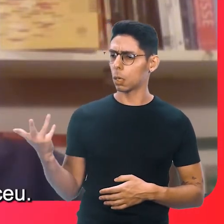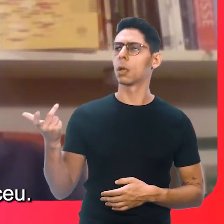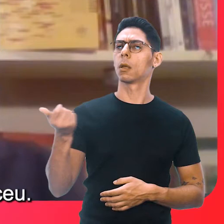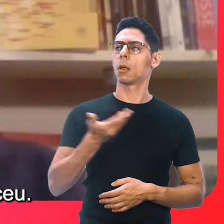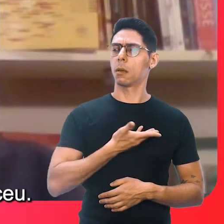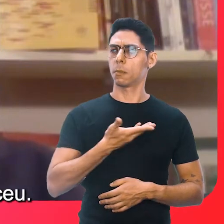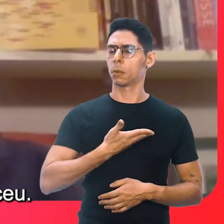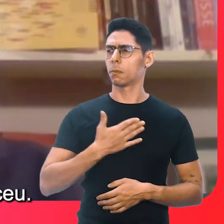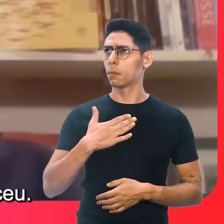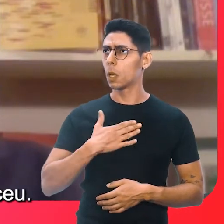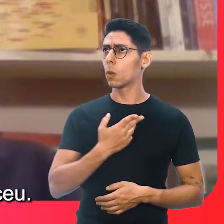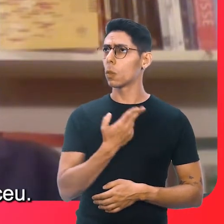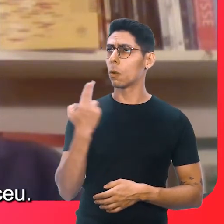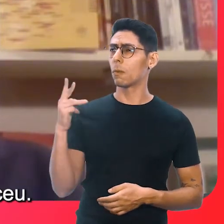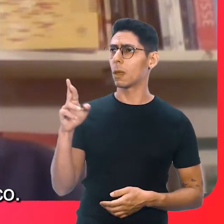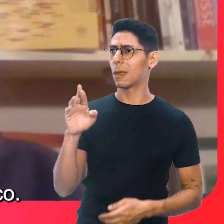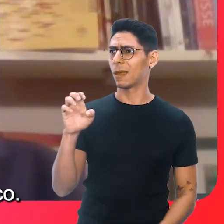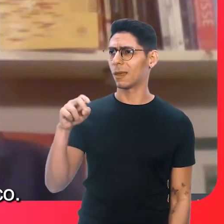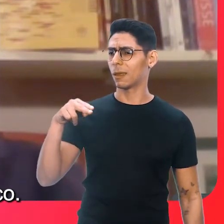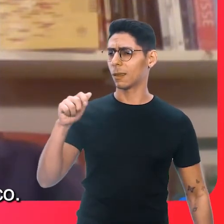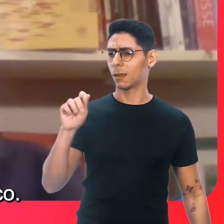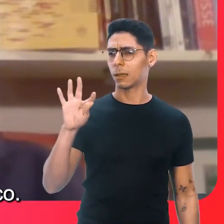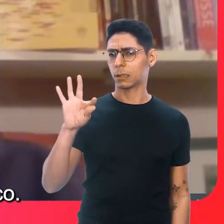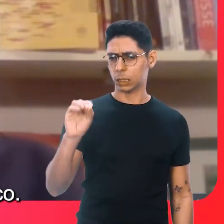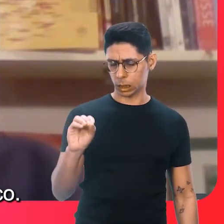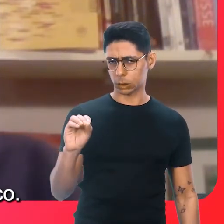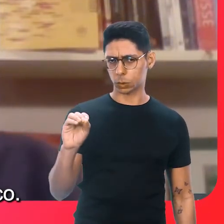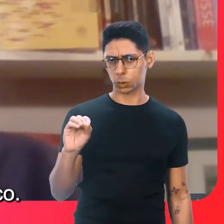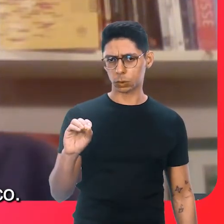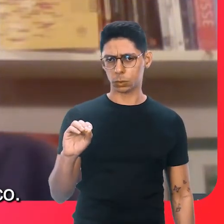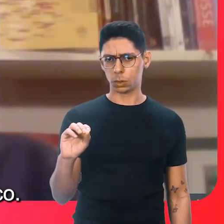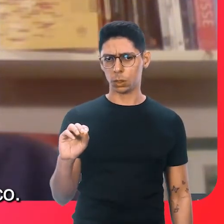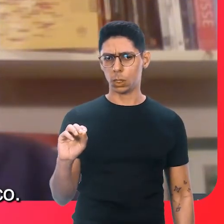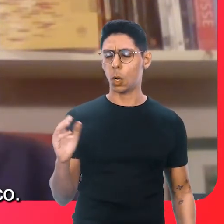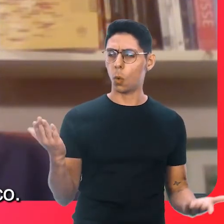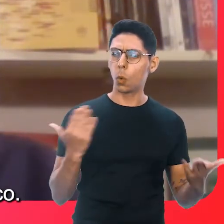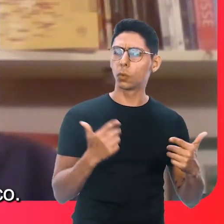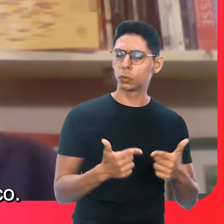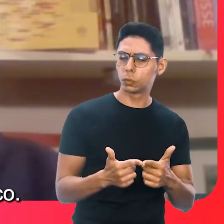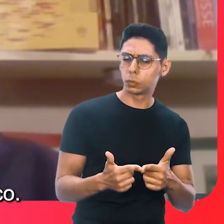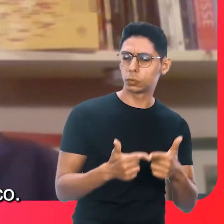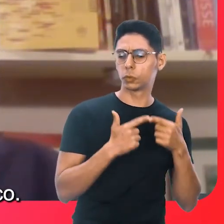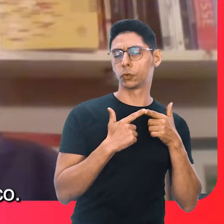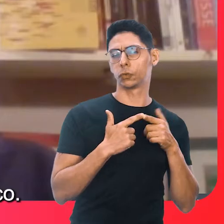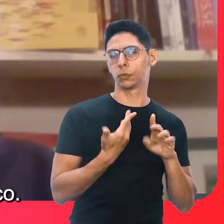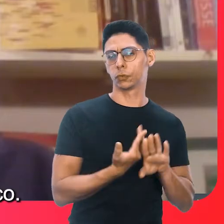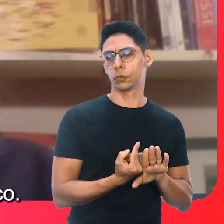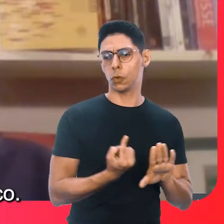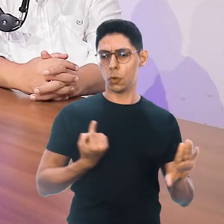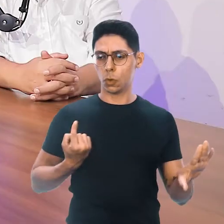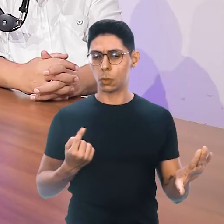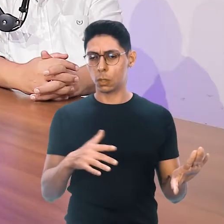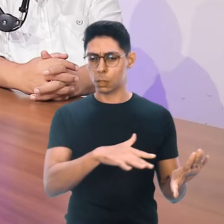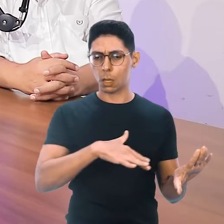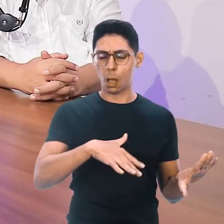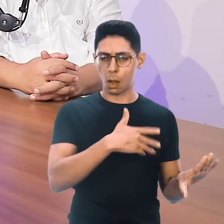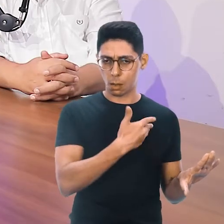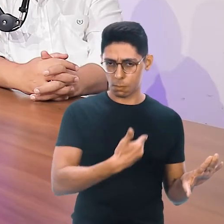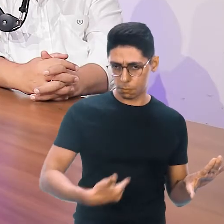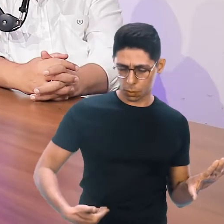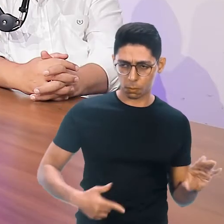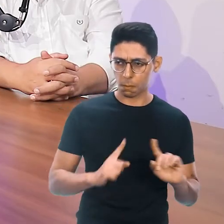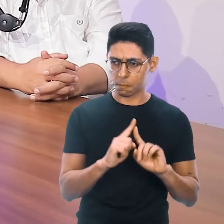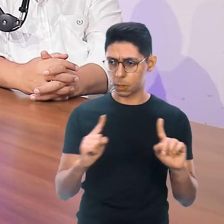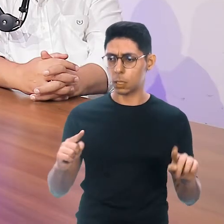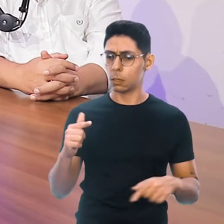Renato Laurenti, não sei se você conheceu o Renato Laurenti, que está hoje um pouco afastado aí do meio público, mas ele foi